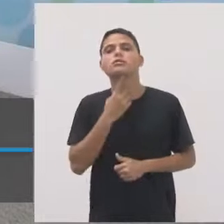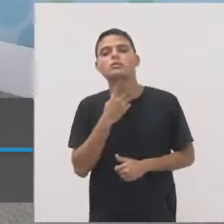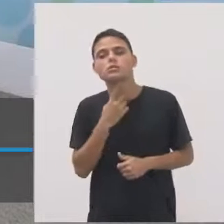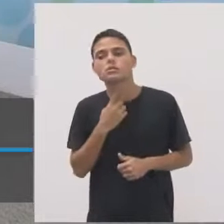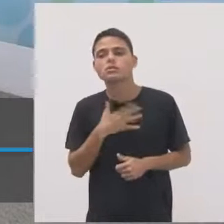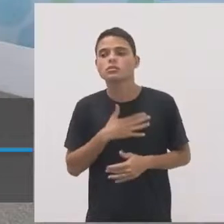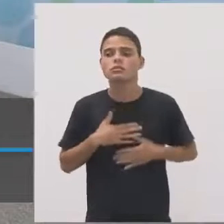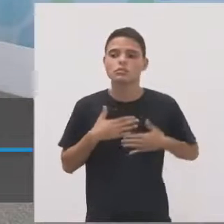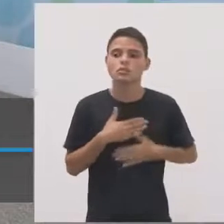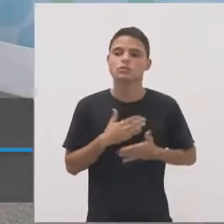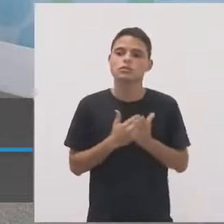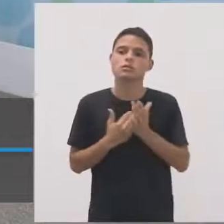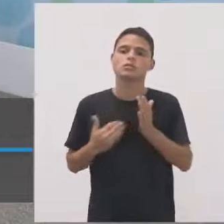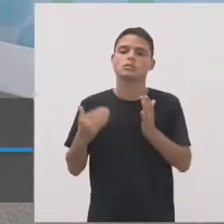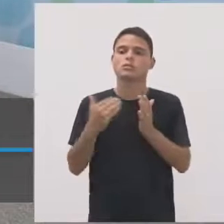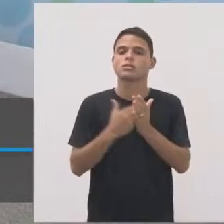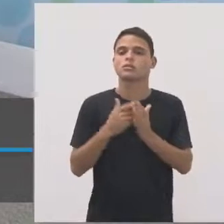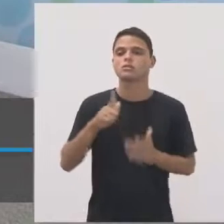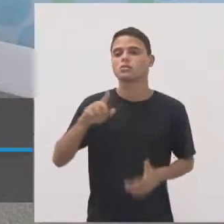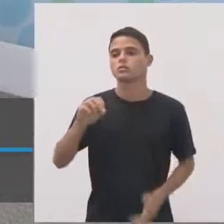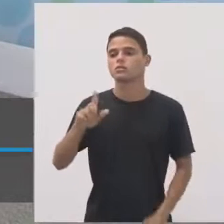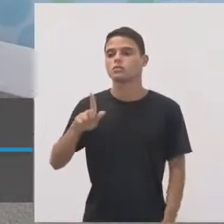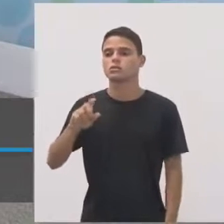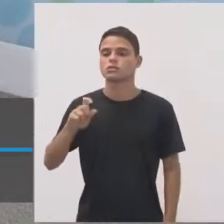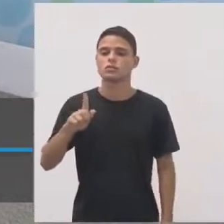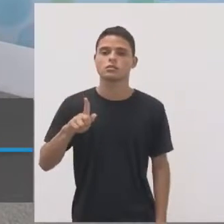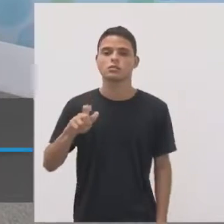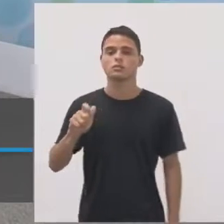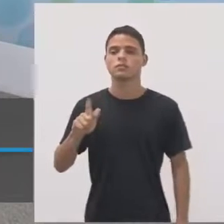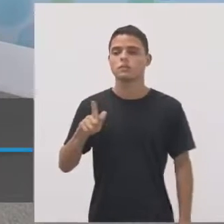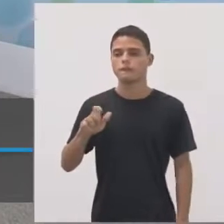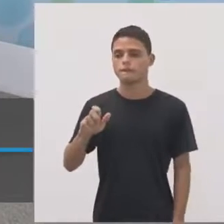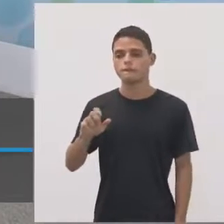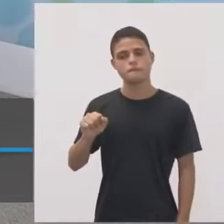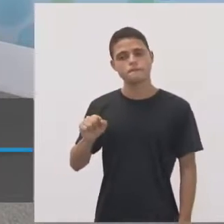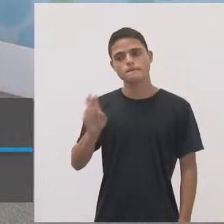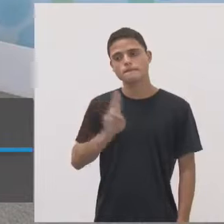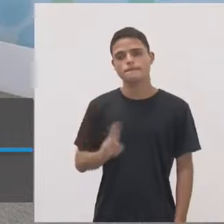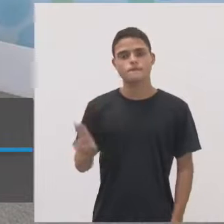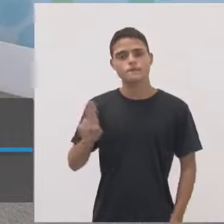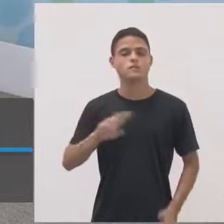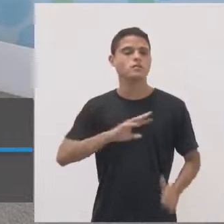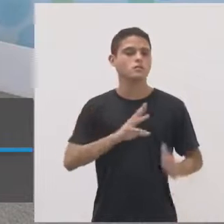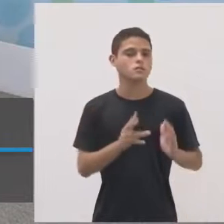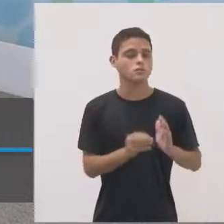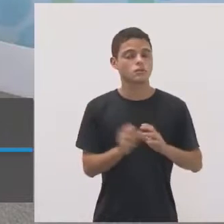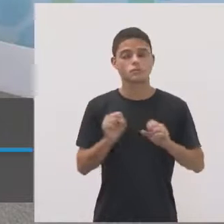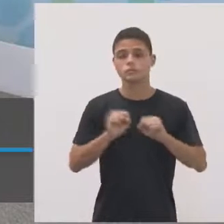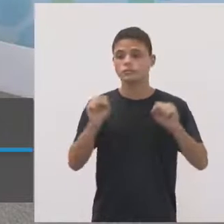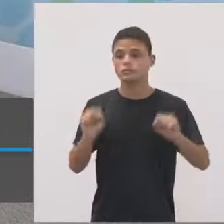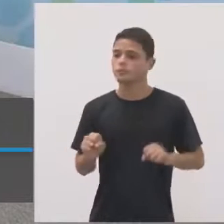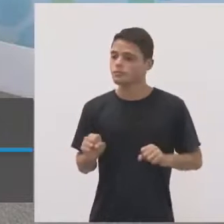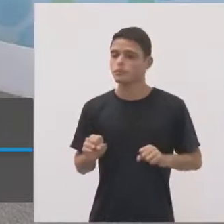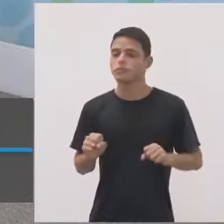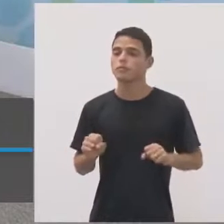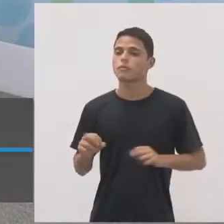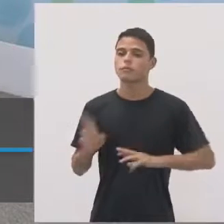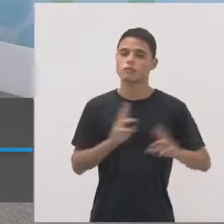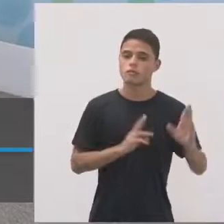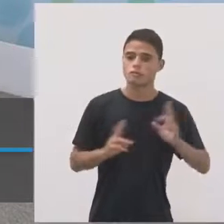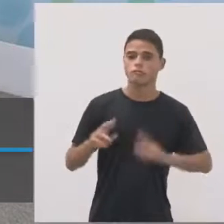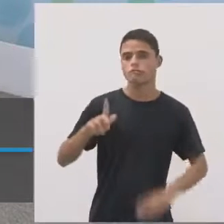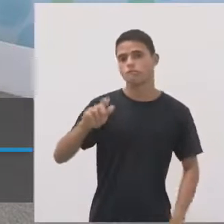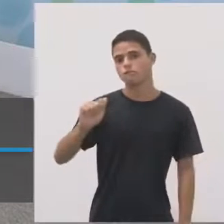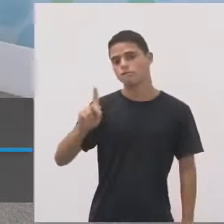uma nuvem do Google, então você quer tudo no Google, você usa todo o sistema operacional, enfim, tudo correlacionado ao Google. Então,